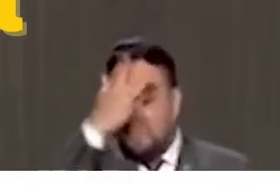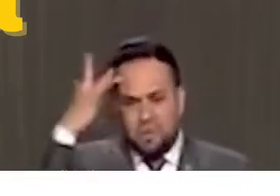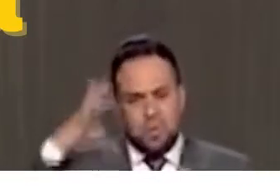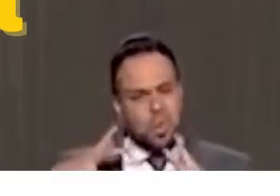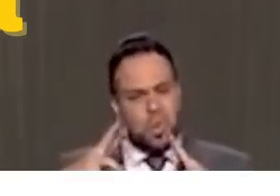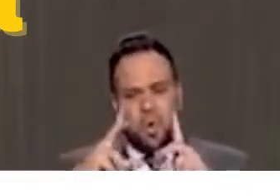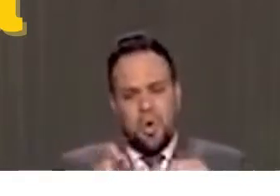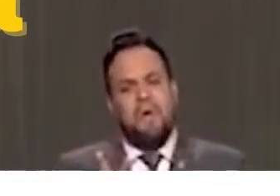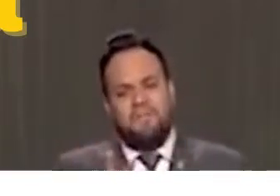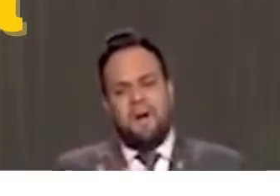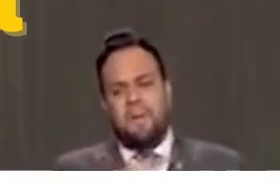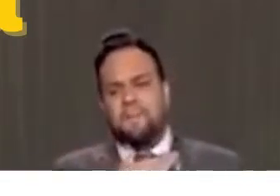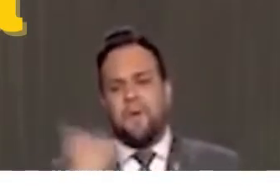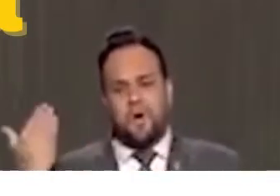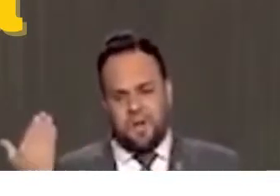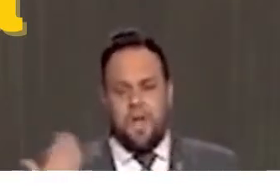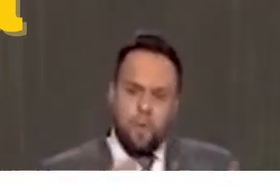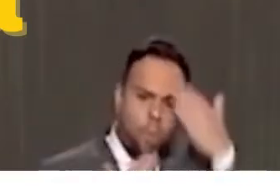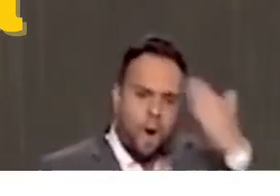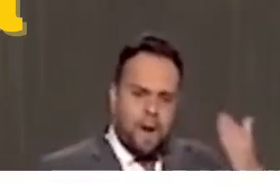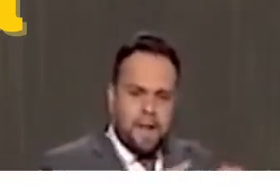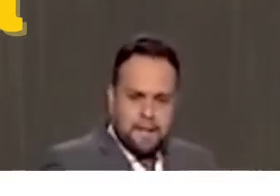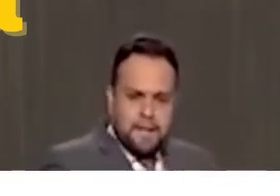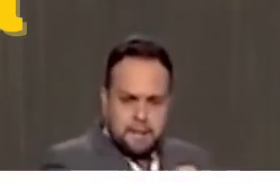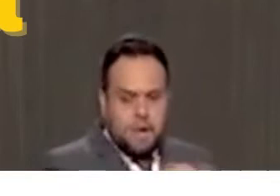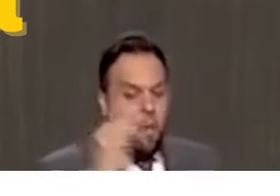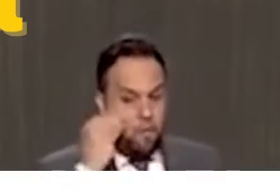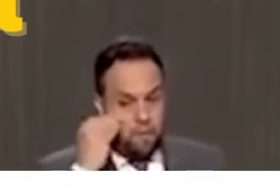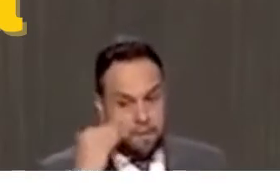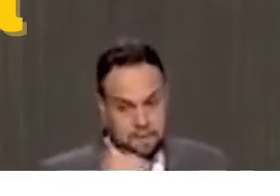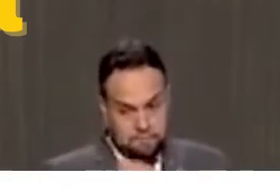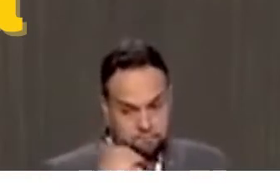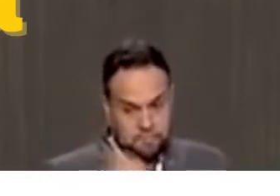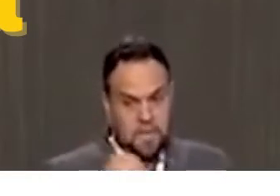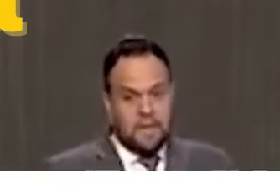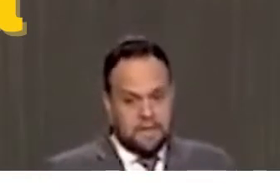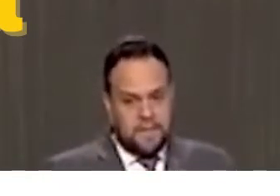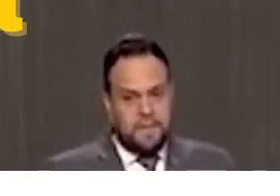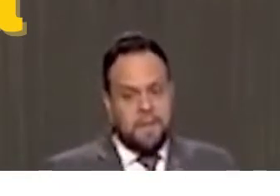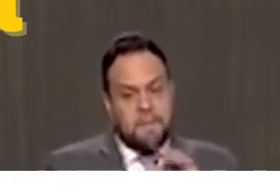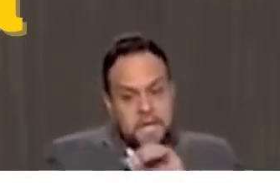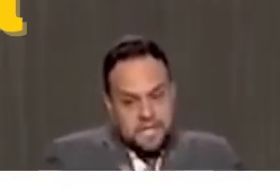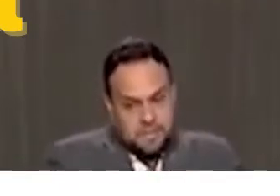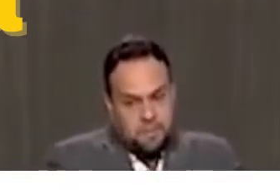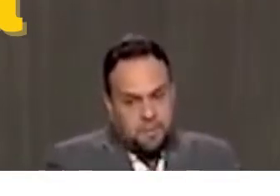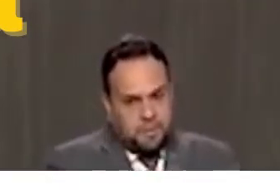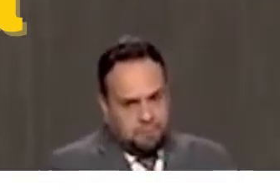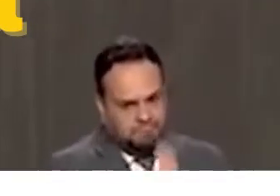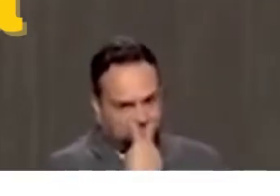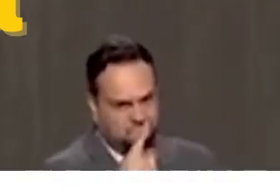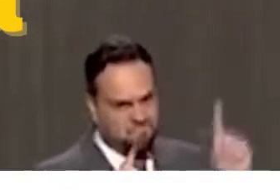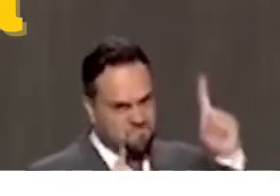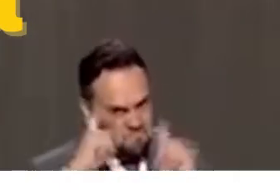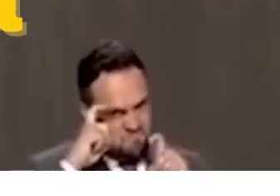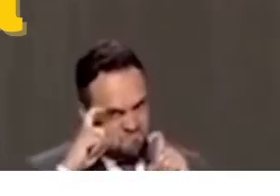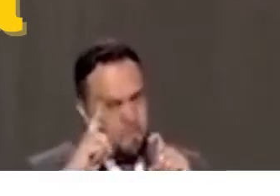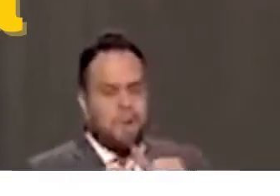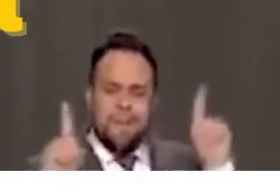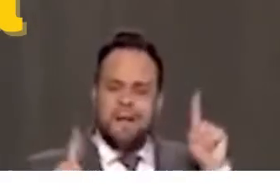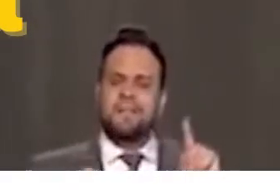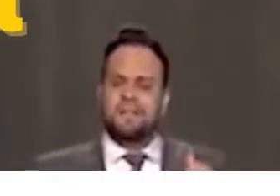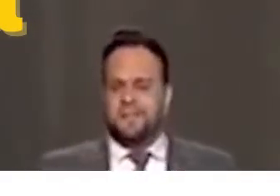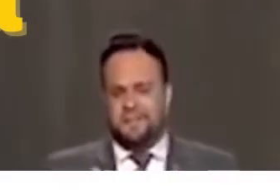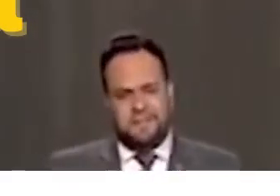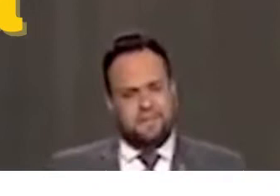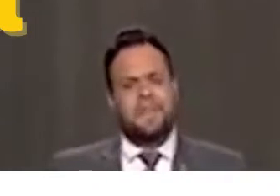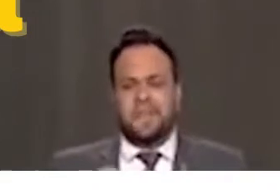Dom Macedo, a força não para mim. Pô, vou tentar seguir a recomendação dele, da minha esposa também, que está olhando torta ali. Tá? Mas vou. A vida segue, pessoal. A vida segue.